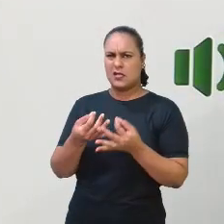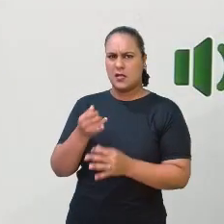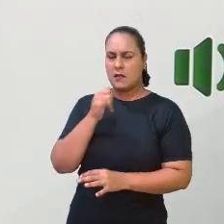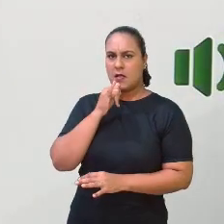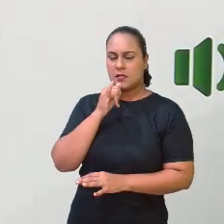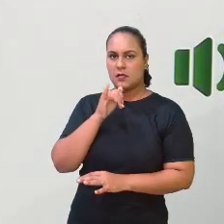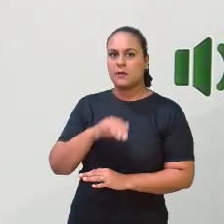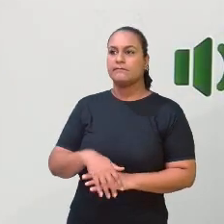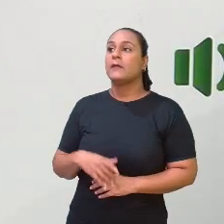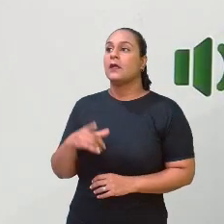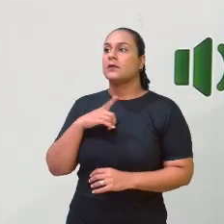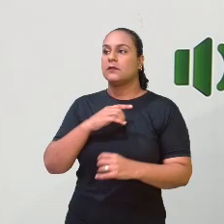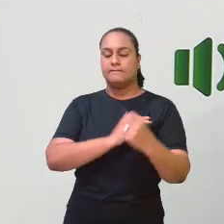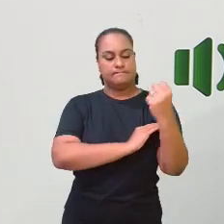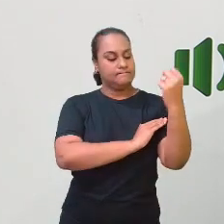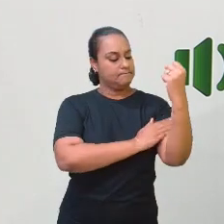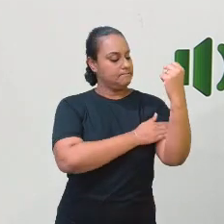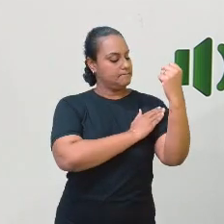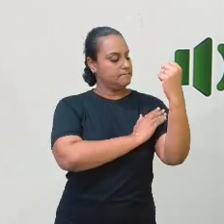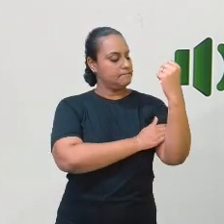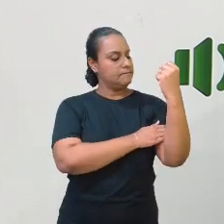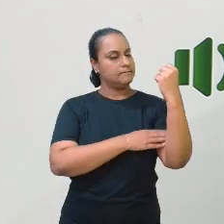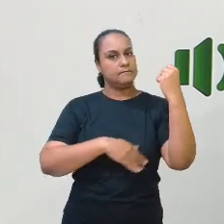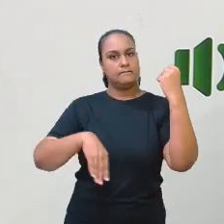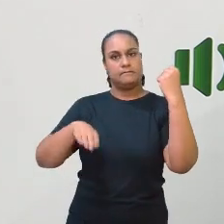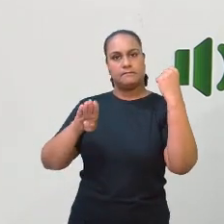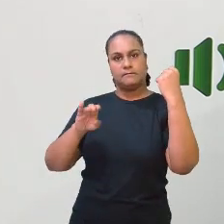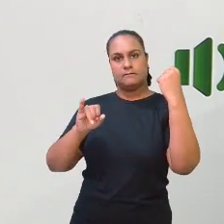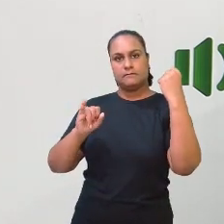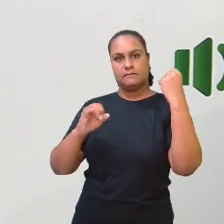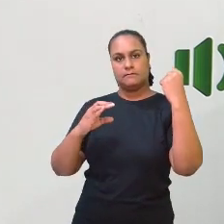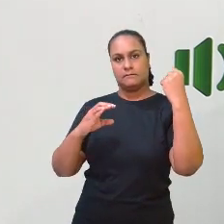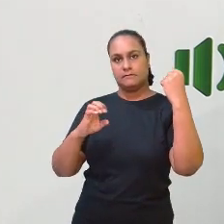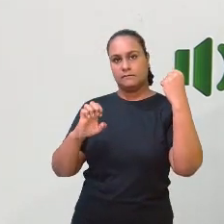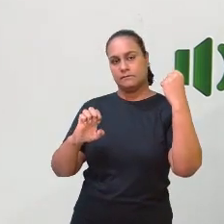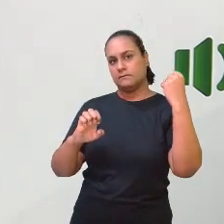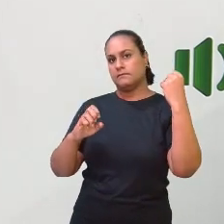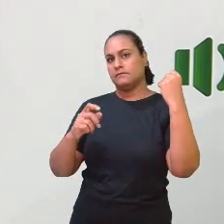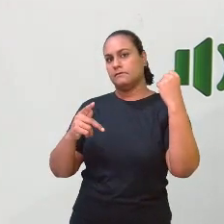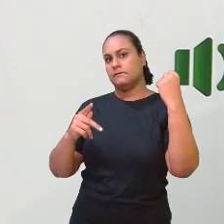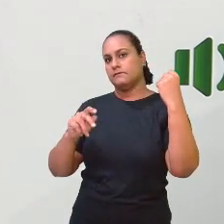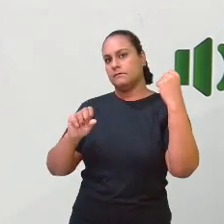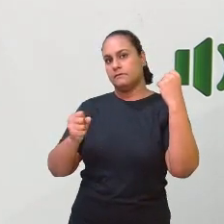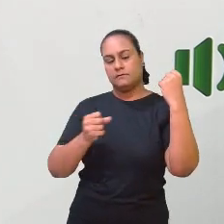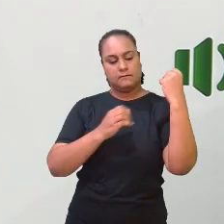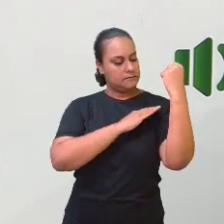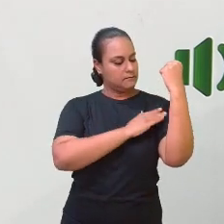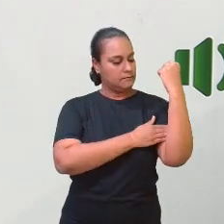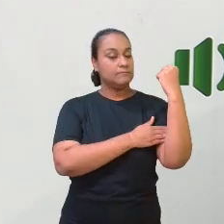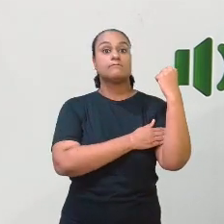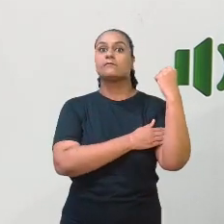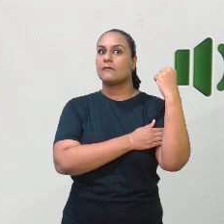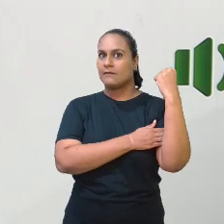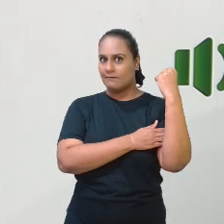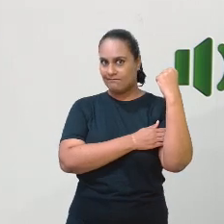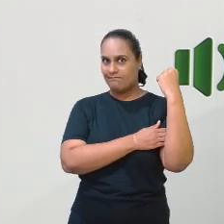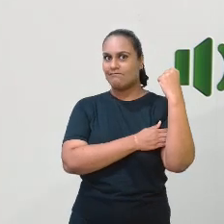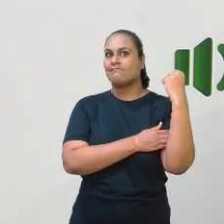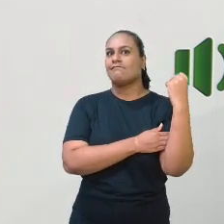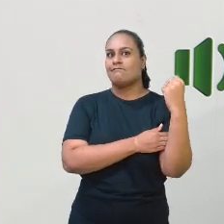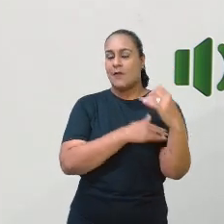aqui ó, o nosso bíceps, que eu fiz o exercício com você, né? Movimento